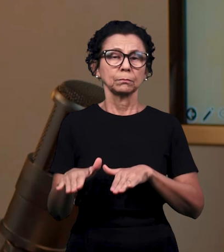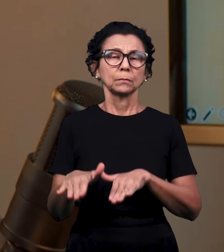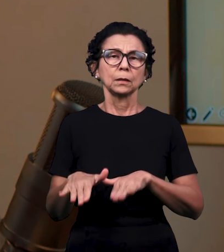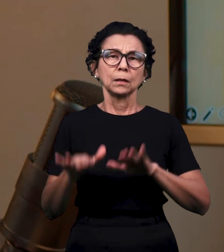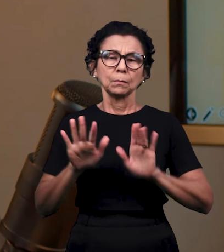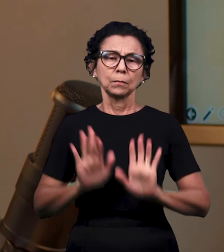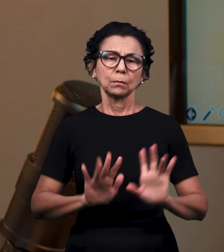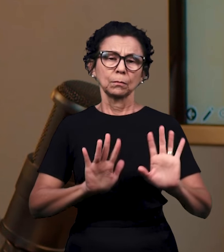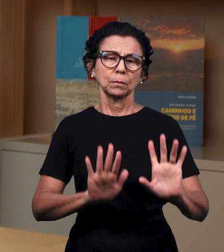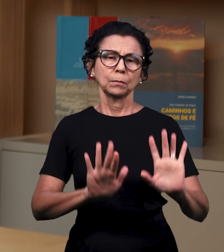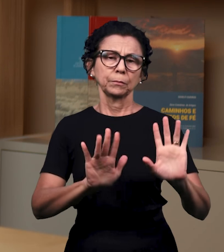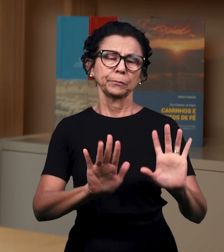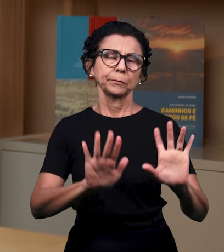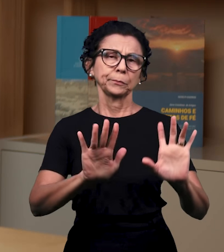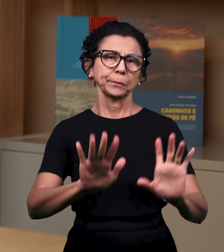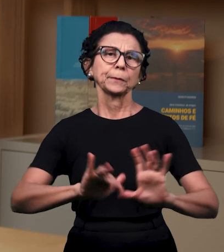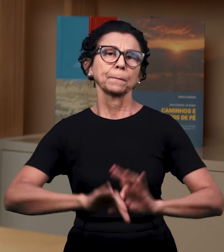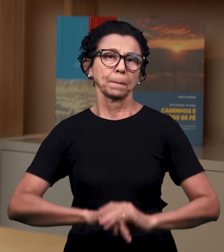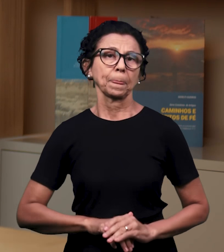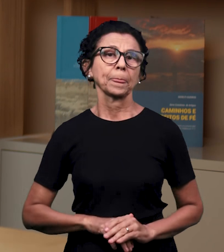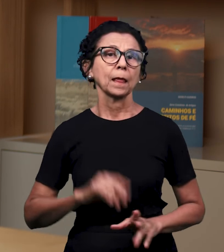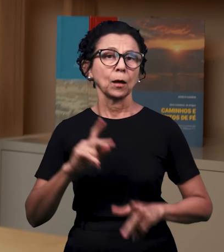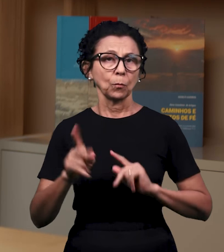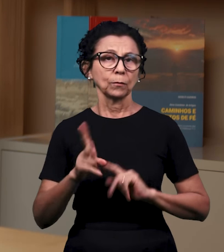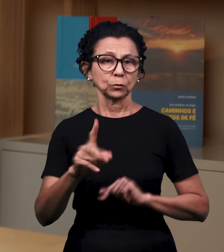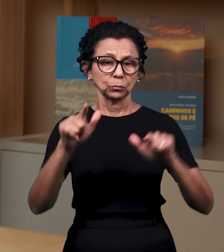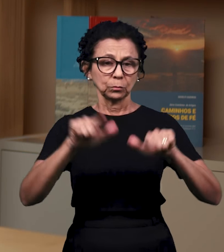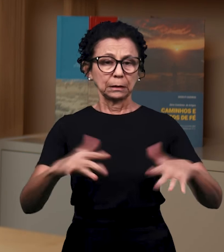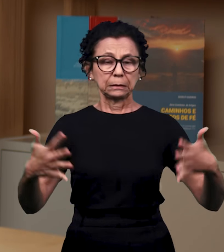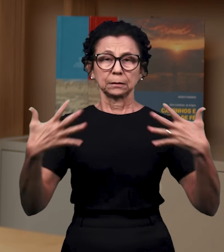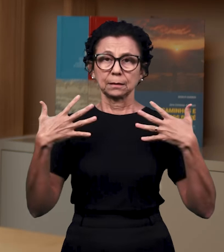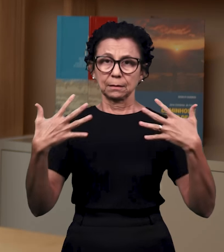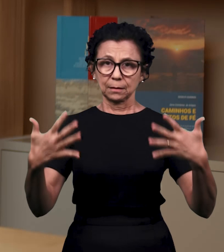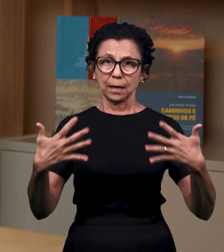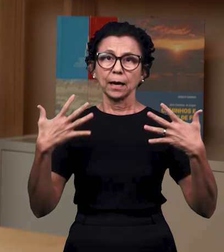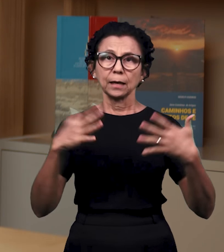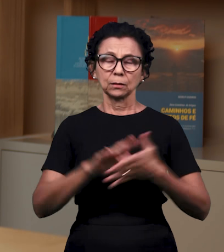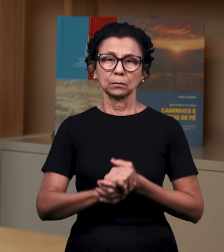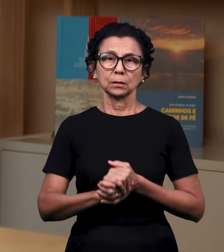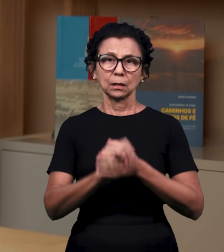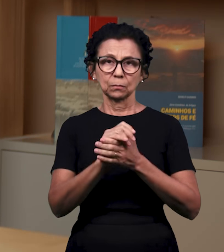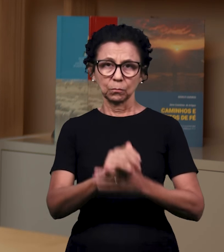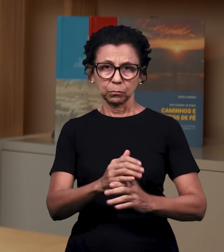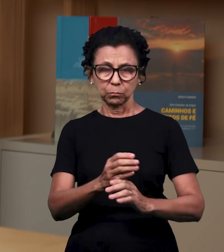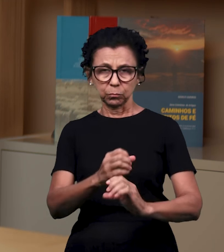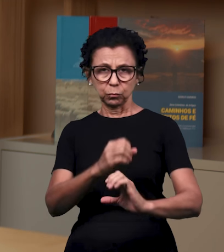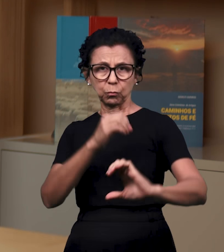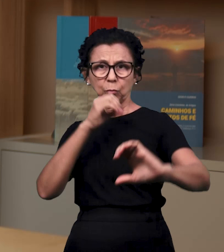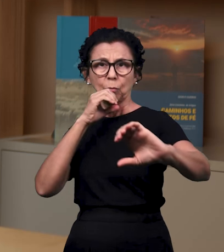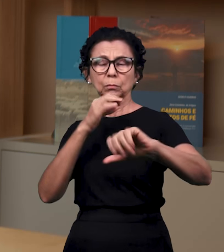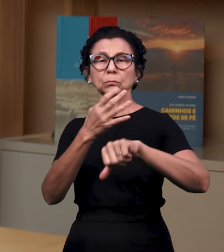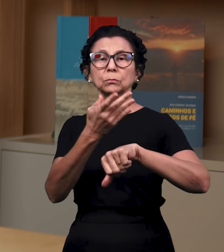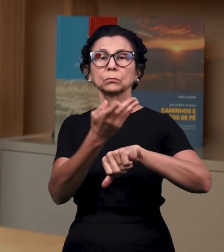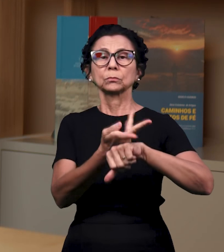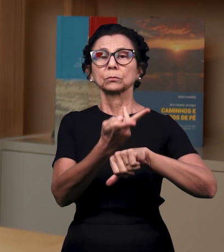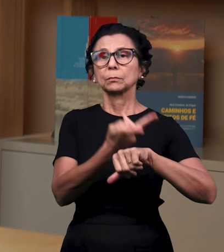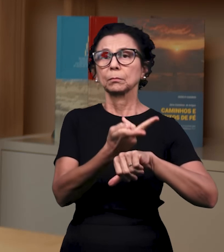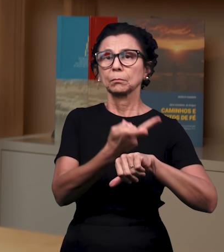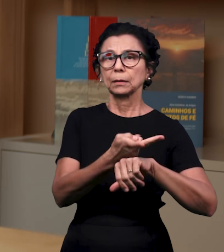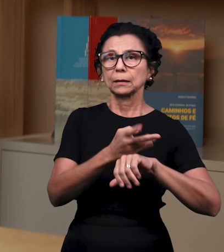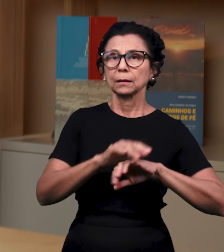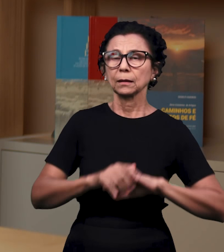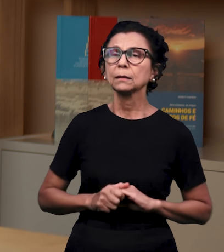a caminhada de Israel pelo deserto, né? E as trombetas de prata já nos faz menção